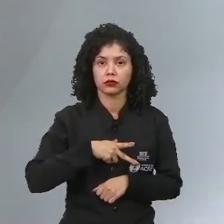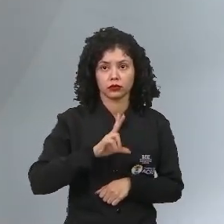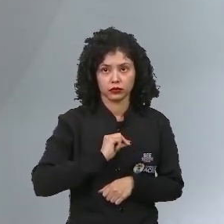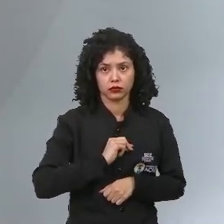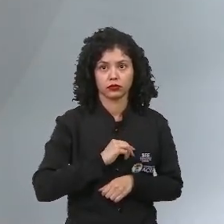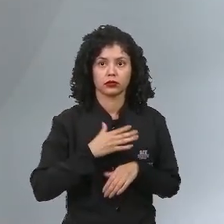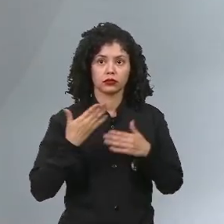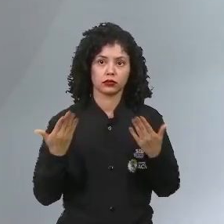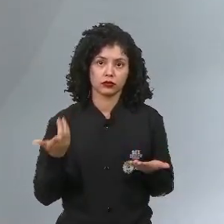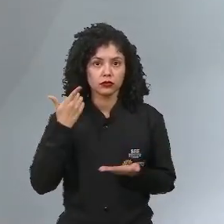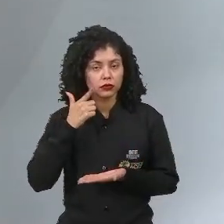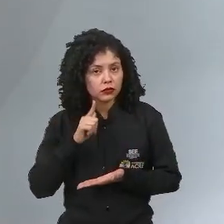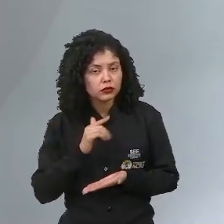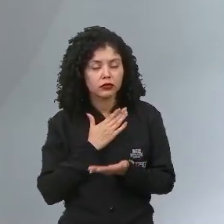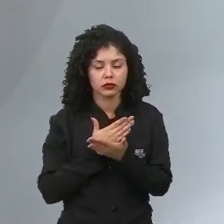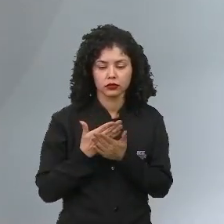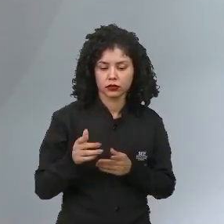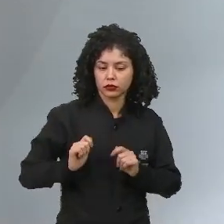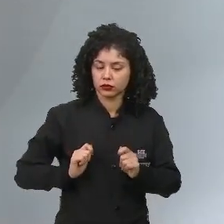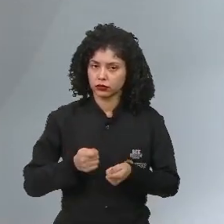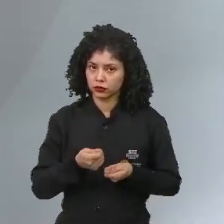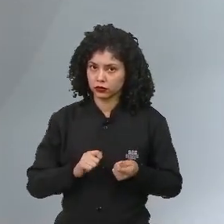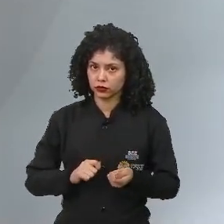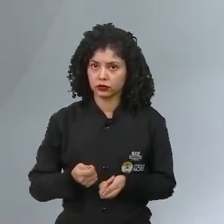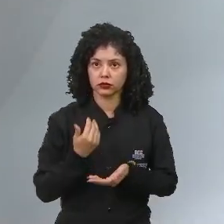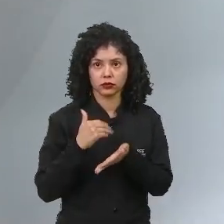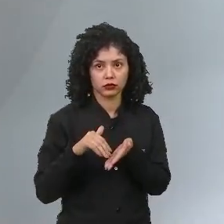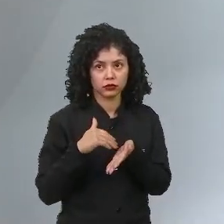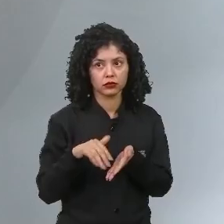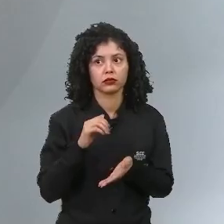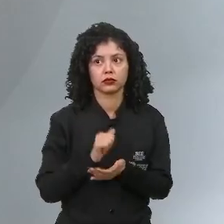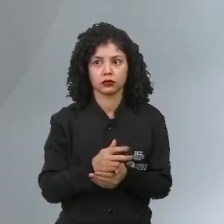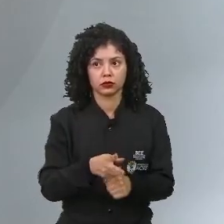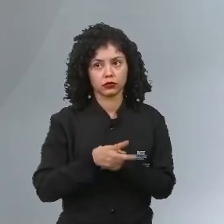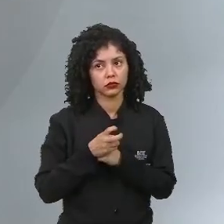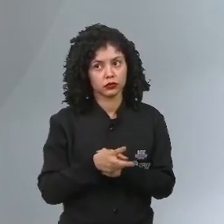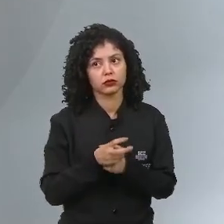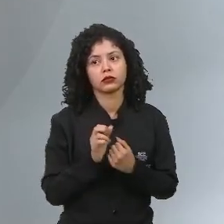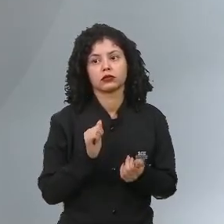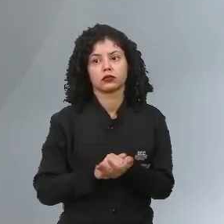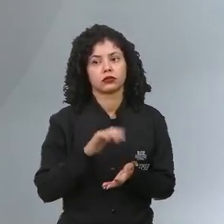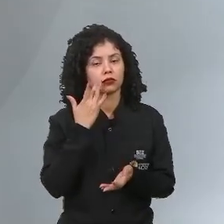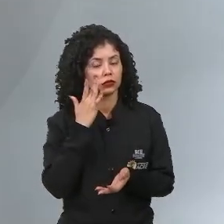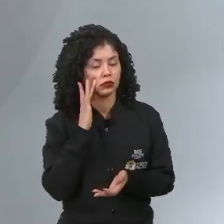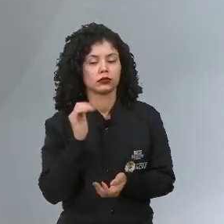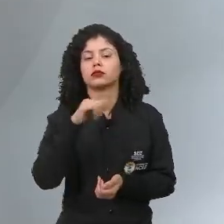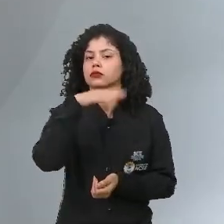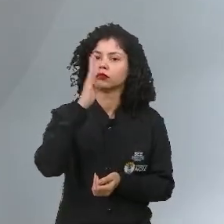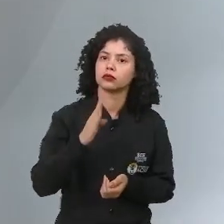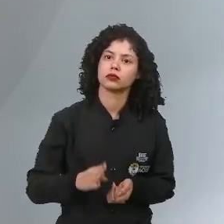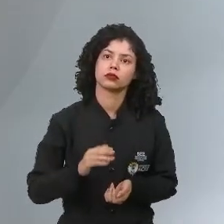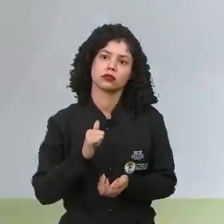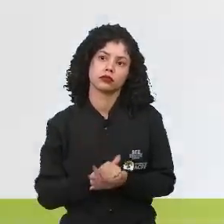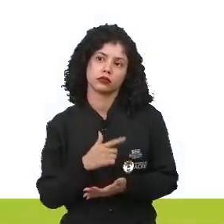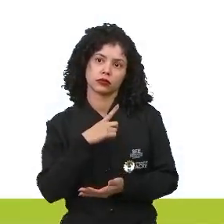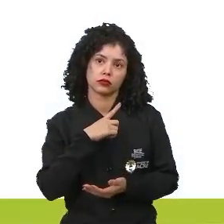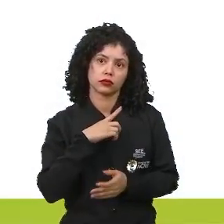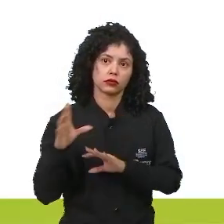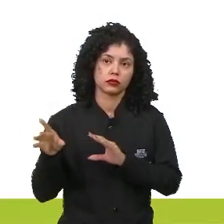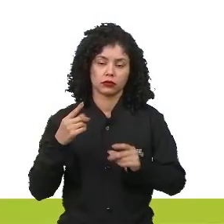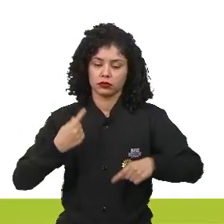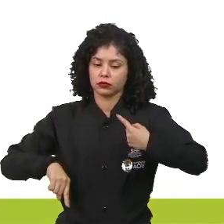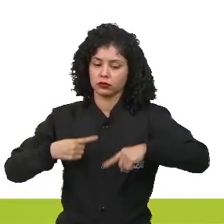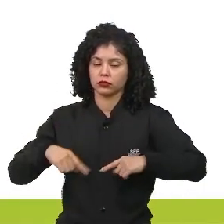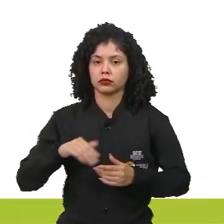portugueses. Então, eles começaram a administrar como que seria feita essa exploração do ouro no Brasil. Aí a gente vem para a política